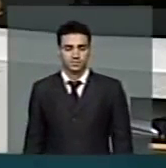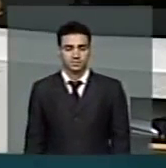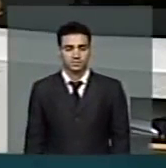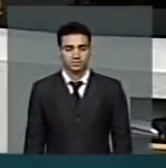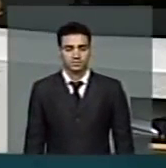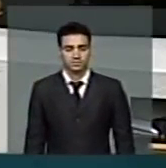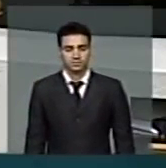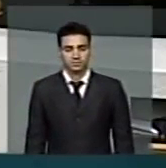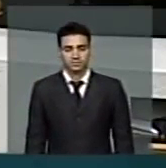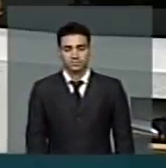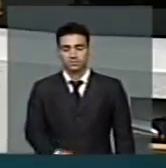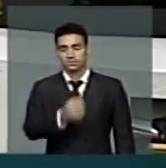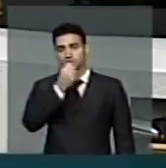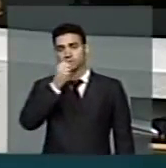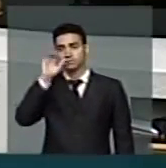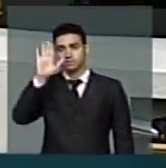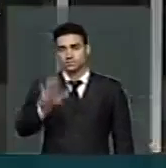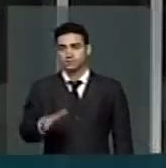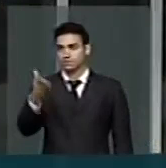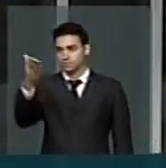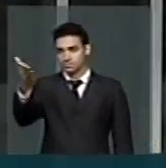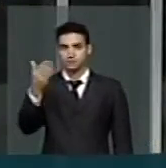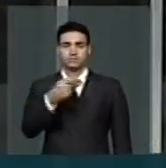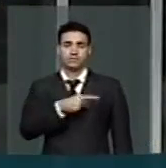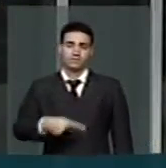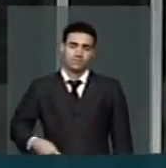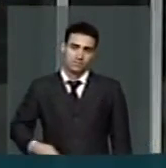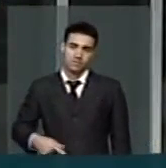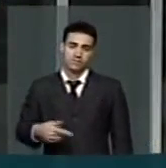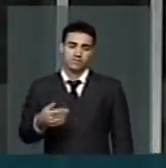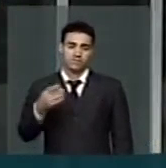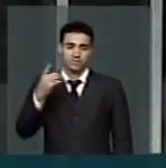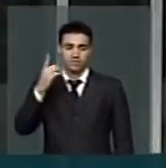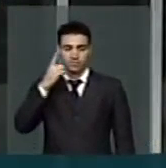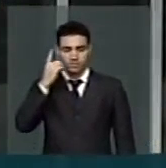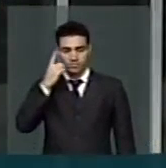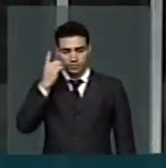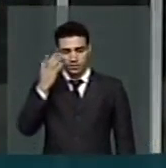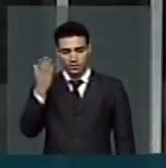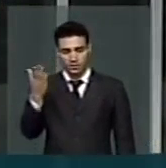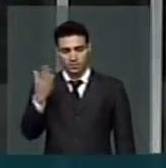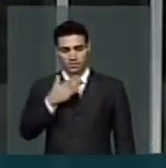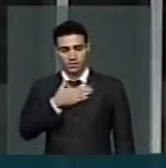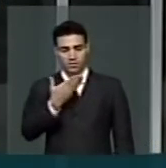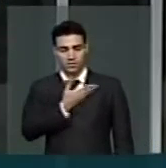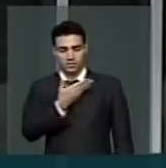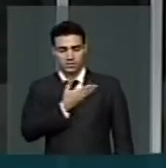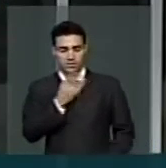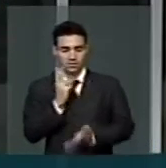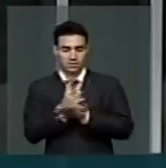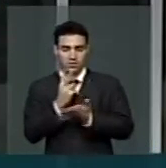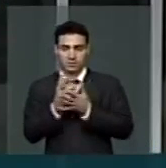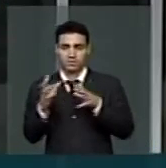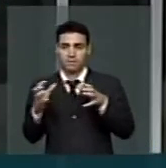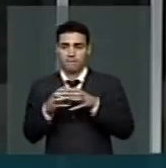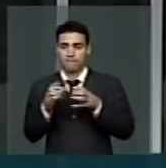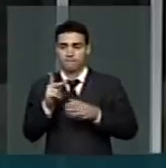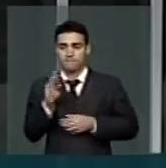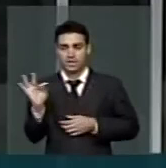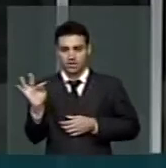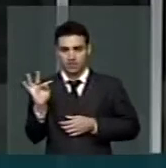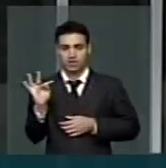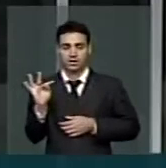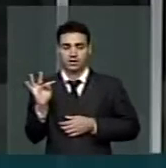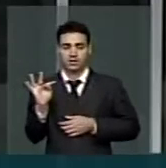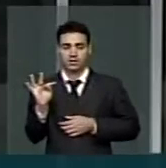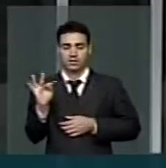tarde, presidente Luiz Couto, nobre deputado, meu colega de partido, Partido dos Trabalhadores, eleito